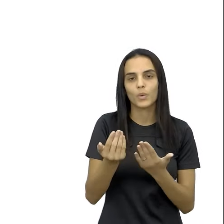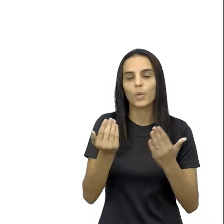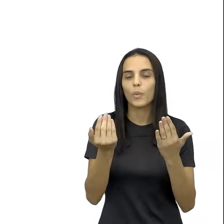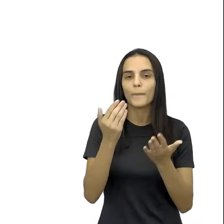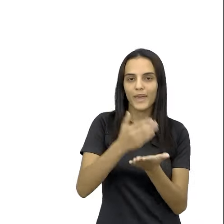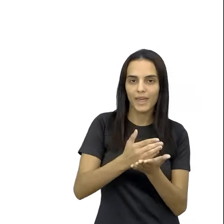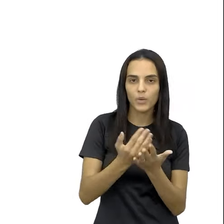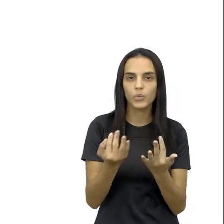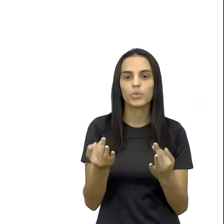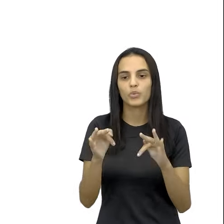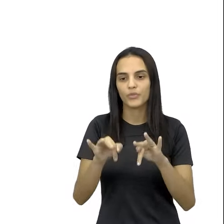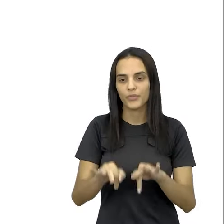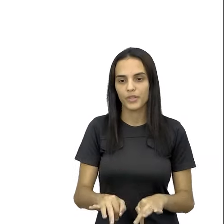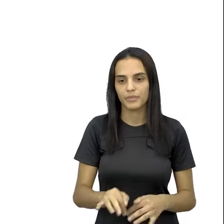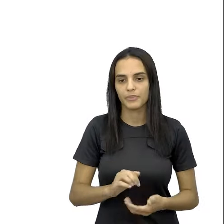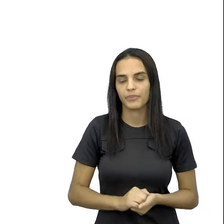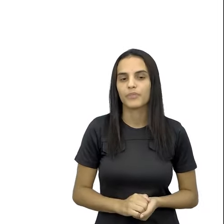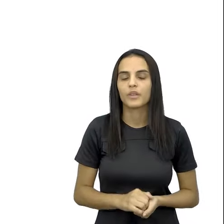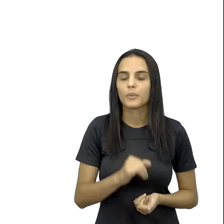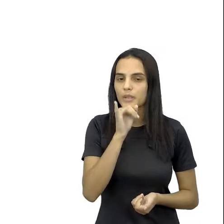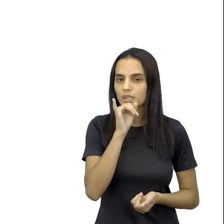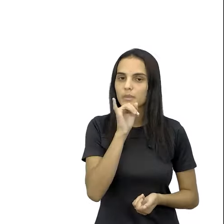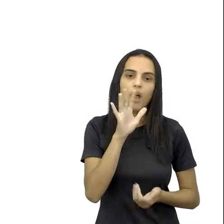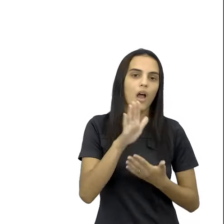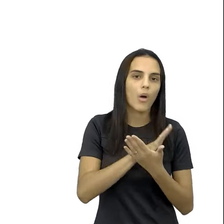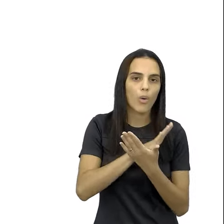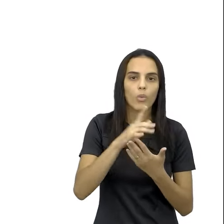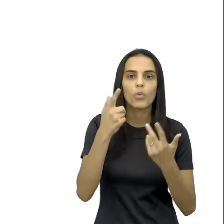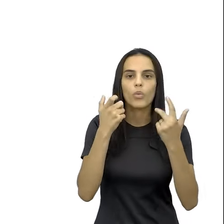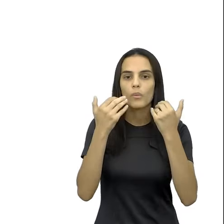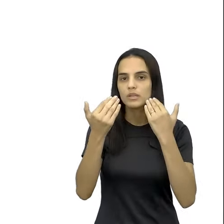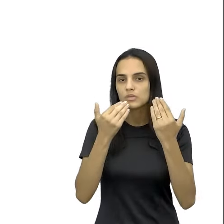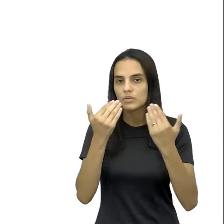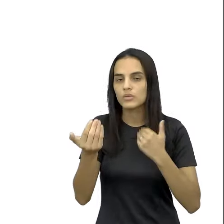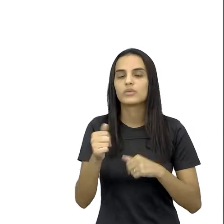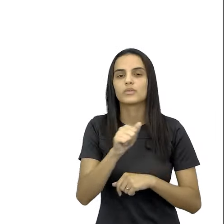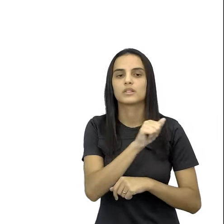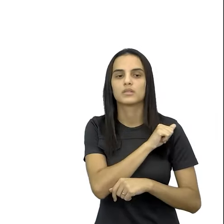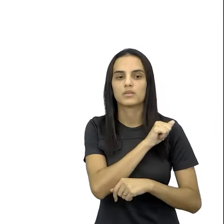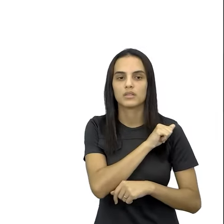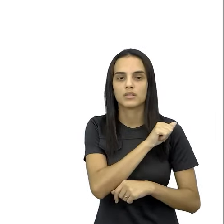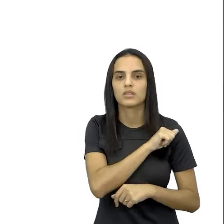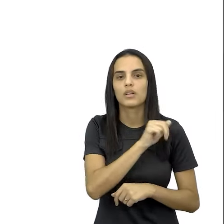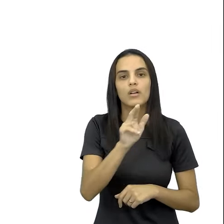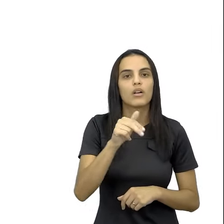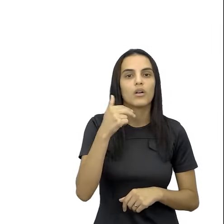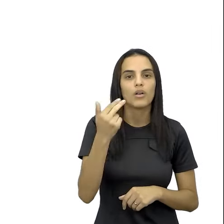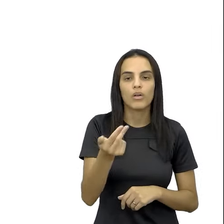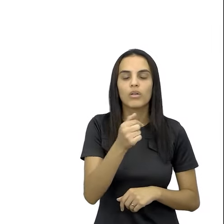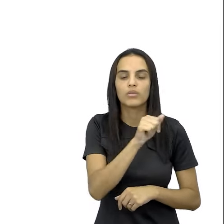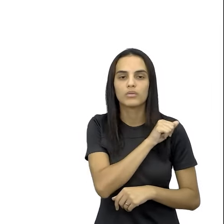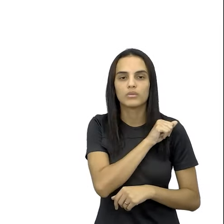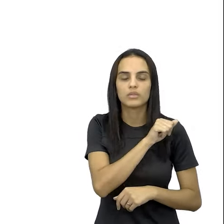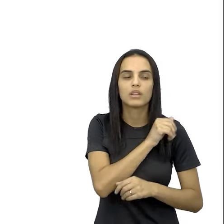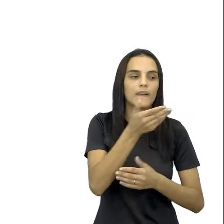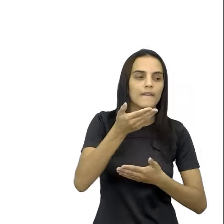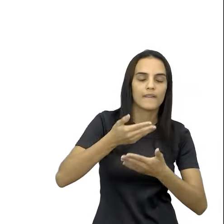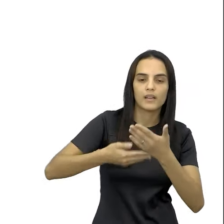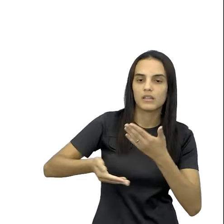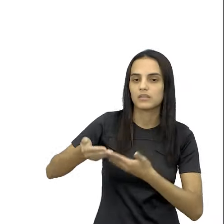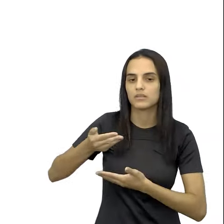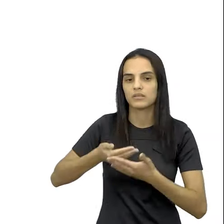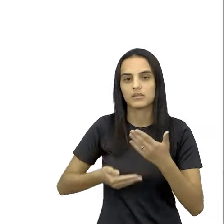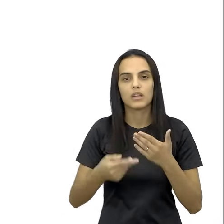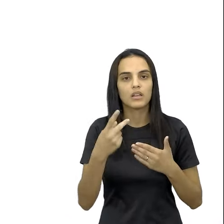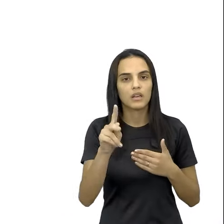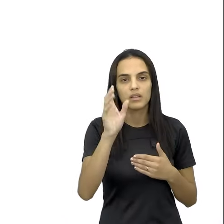fim, né, é o momento de vocês levantarem algumas dúvidas dos estudantes, ou dos estudantes fazerem uma síntese